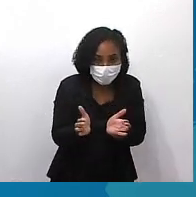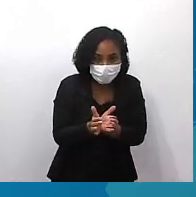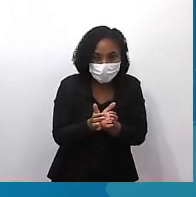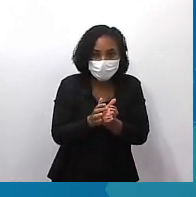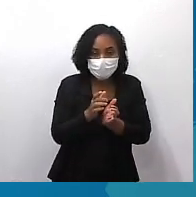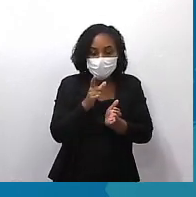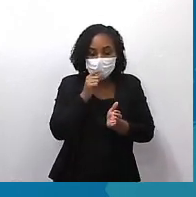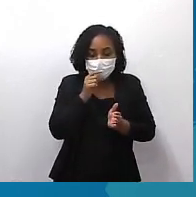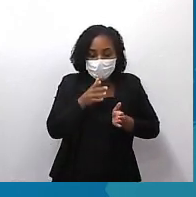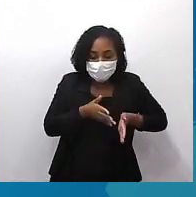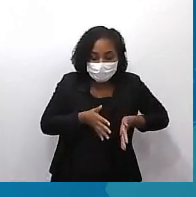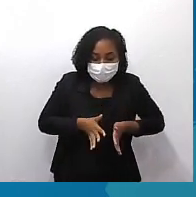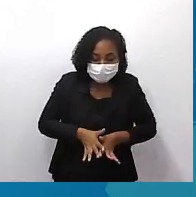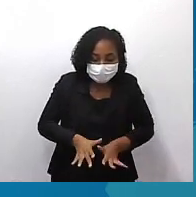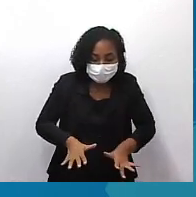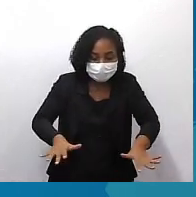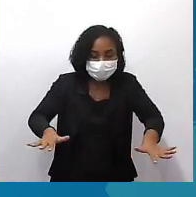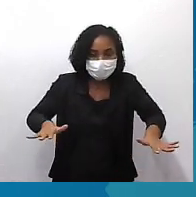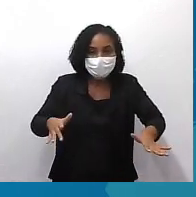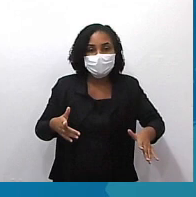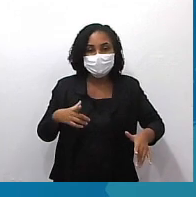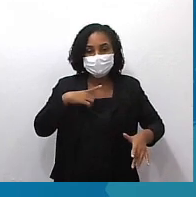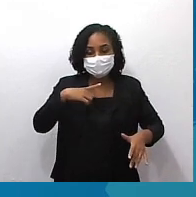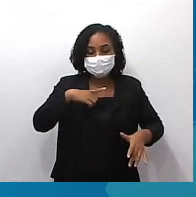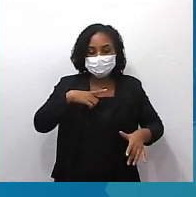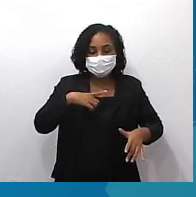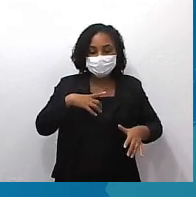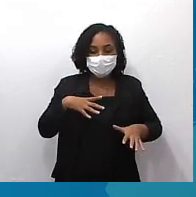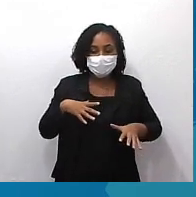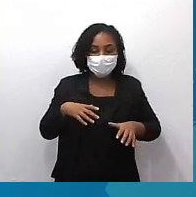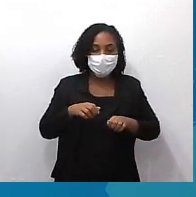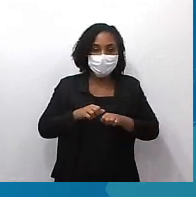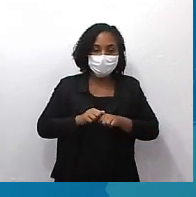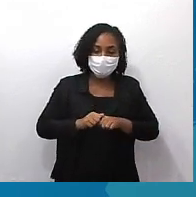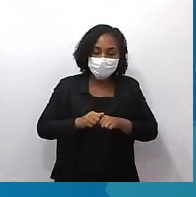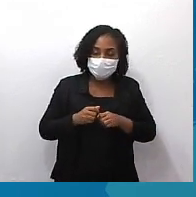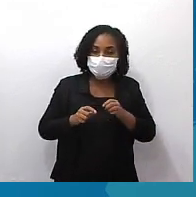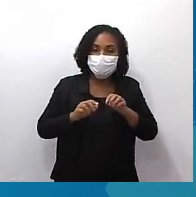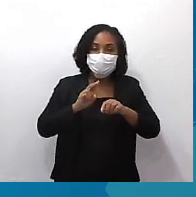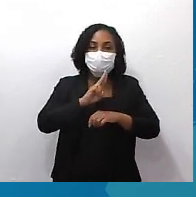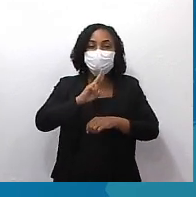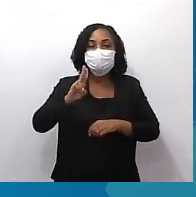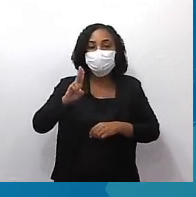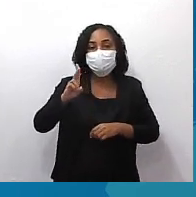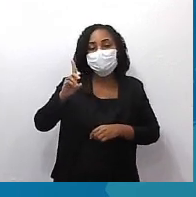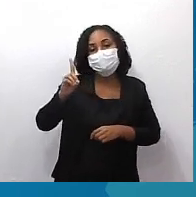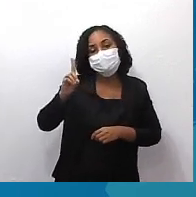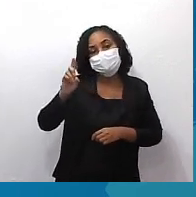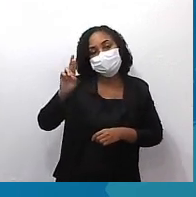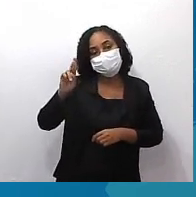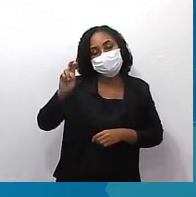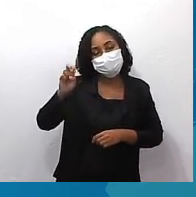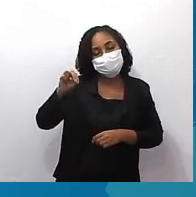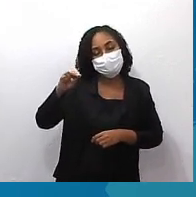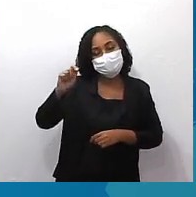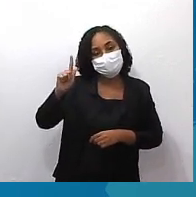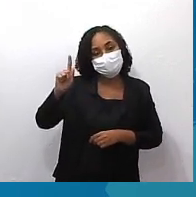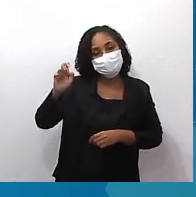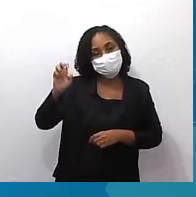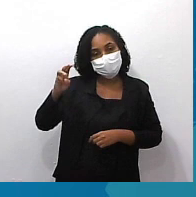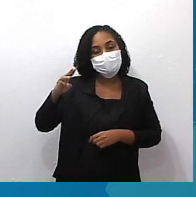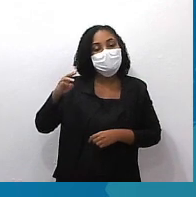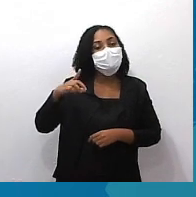por fim, a drenagem, que é justamente este movimento de escoamento da água dos rios. A água do rio nunca está parada, né? Ela